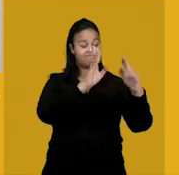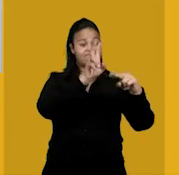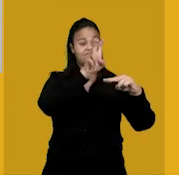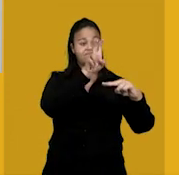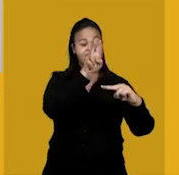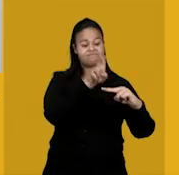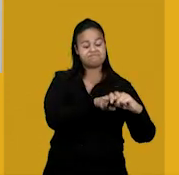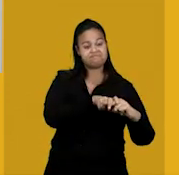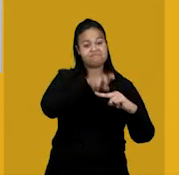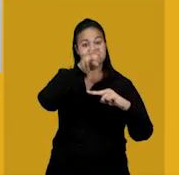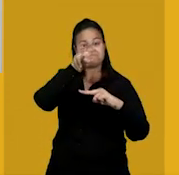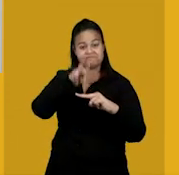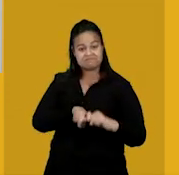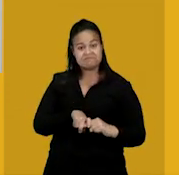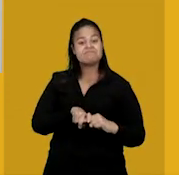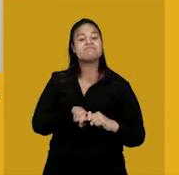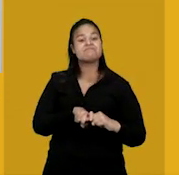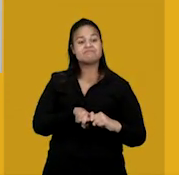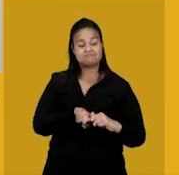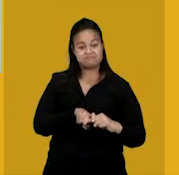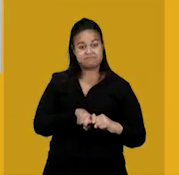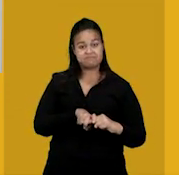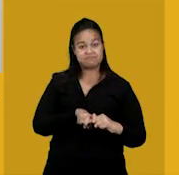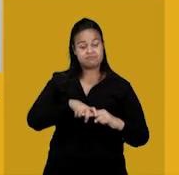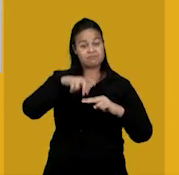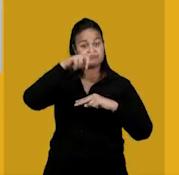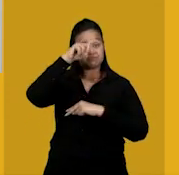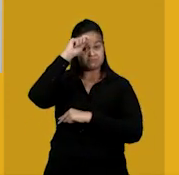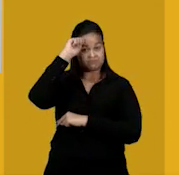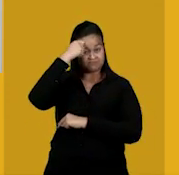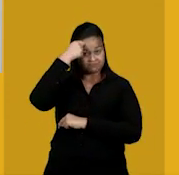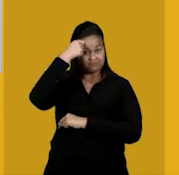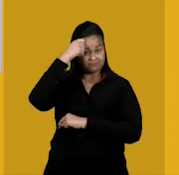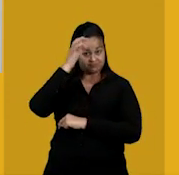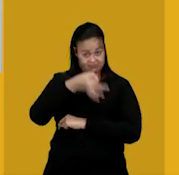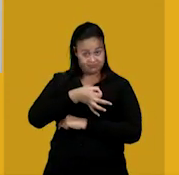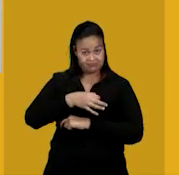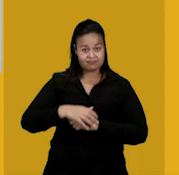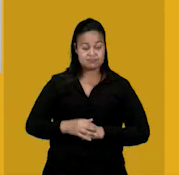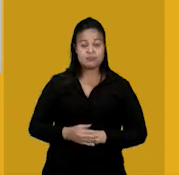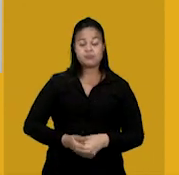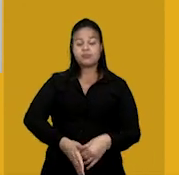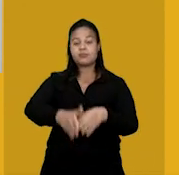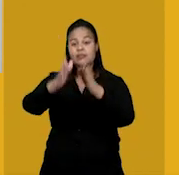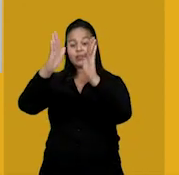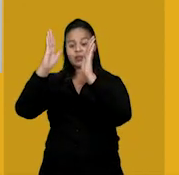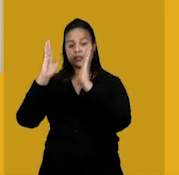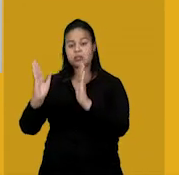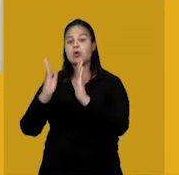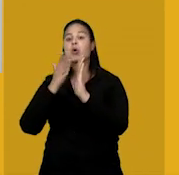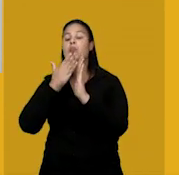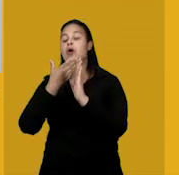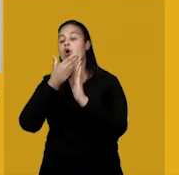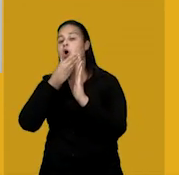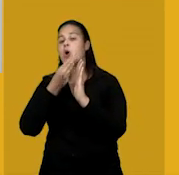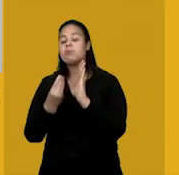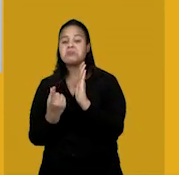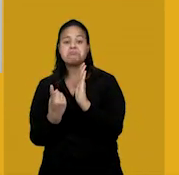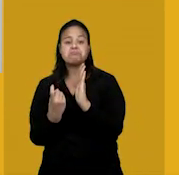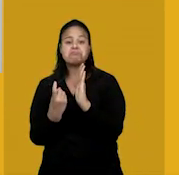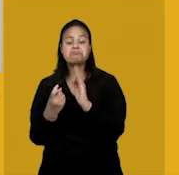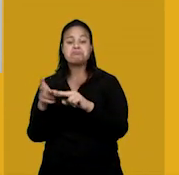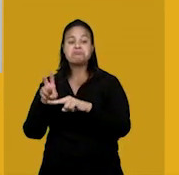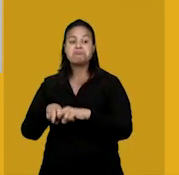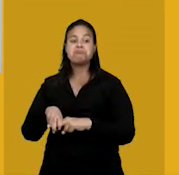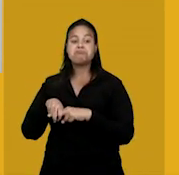sentados bem próximos e dois homens negros. Do outro lado, nós temos um homem só.